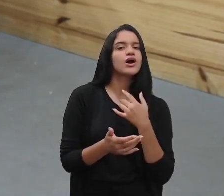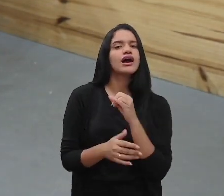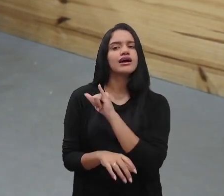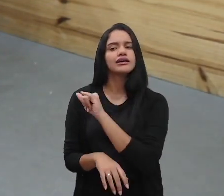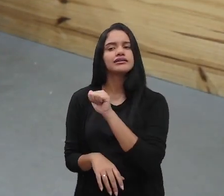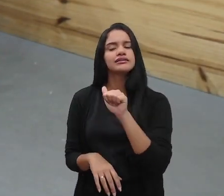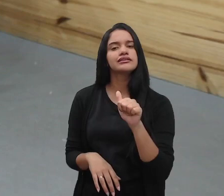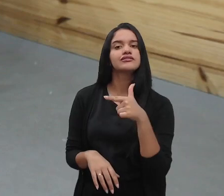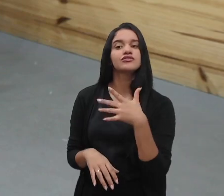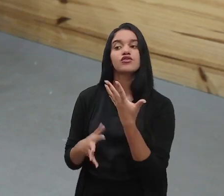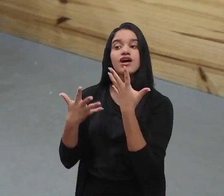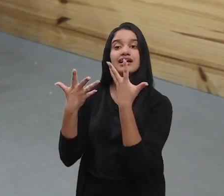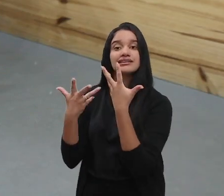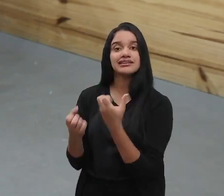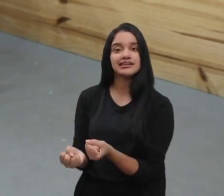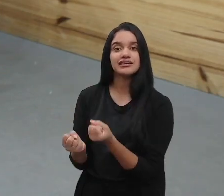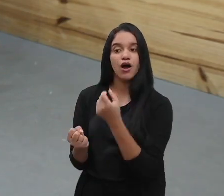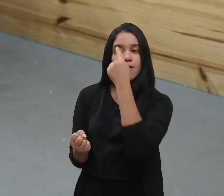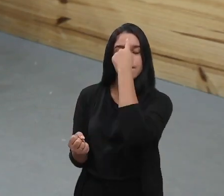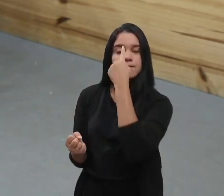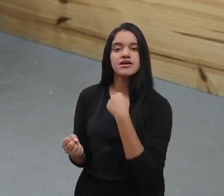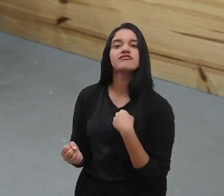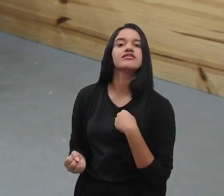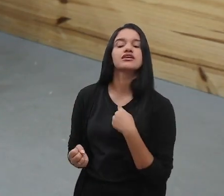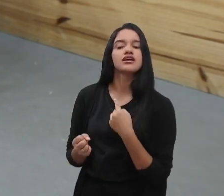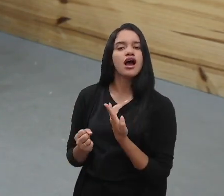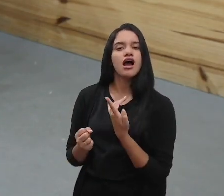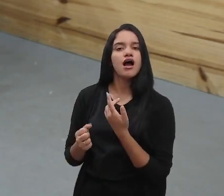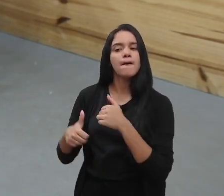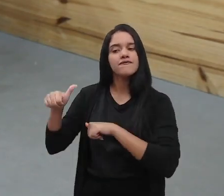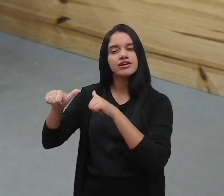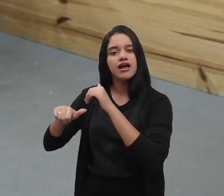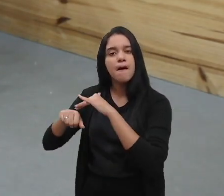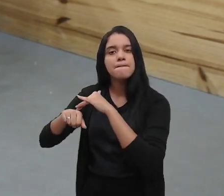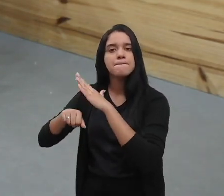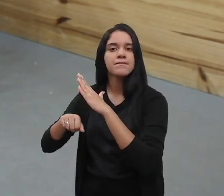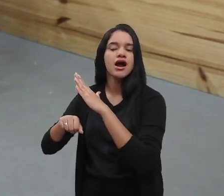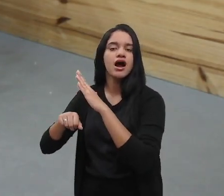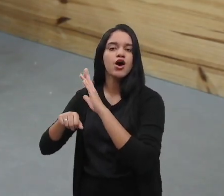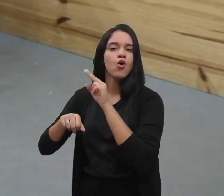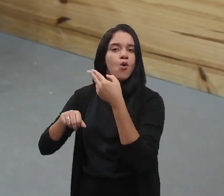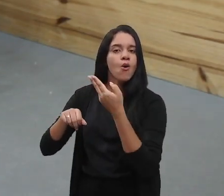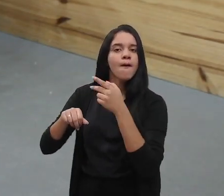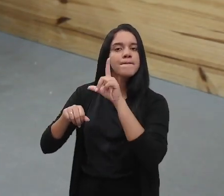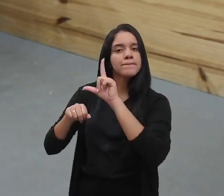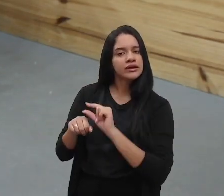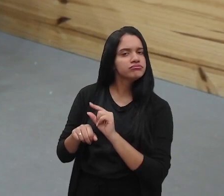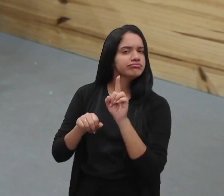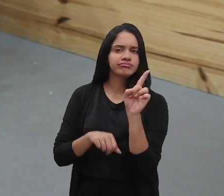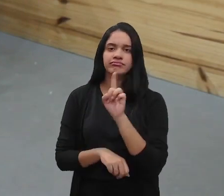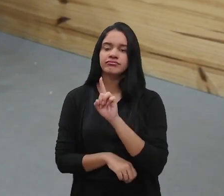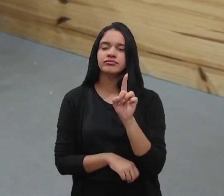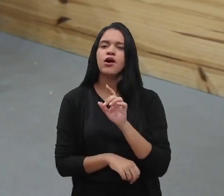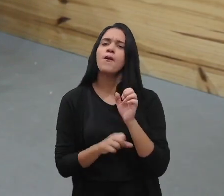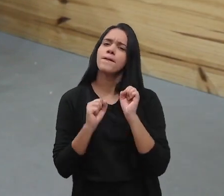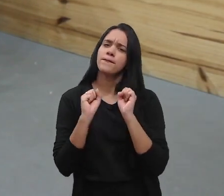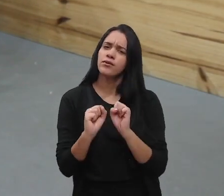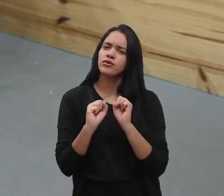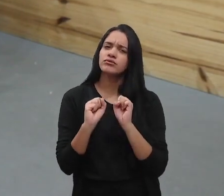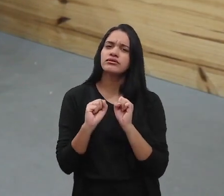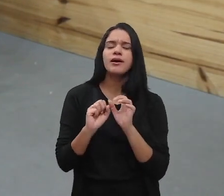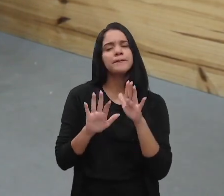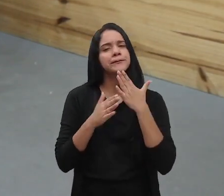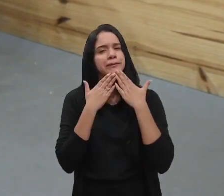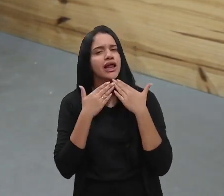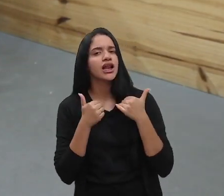vai aceitar esse perfil. Nenhuma variação a mais, nenhuma variação a menos. A gente, como ser humano, a gente consegue, não, vamos deixar passar. Pode ser que ele